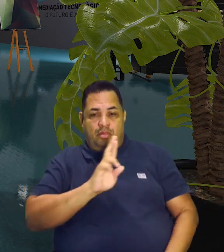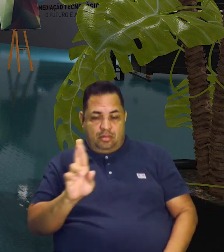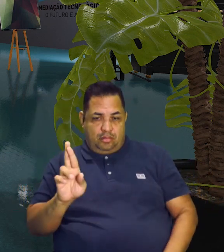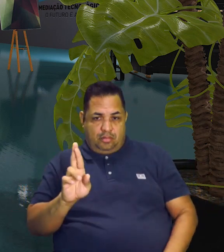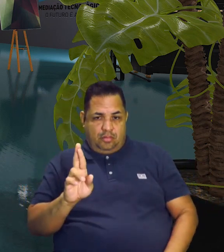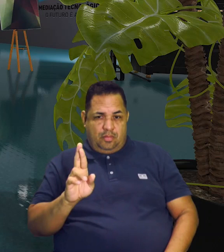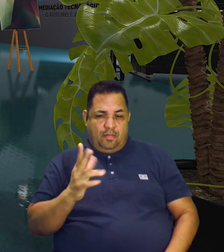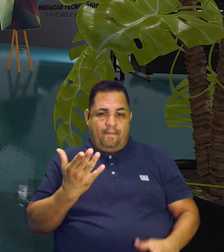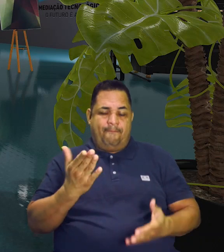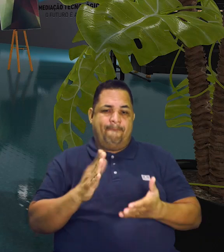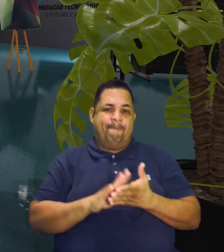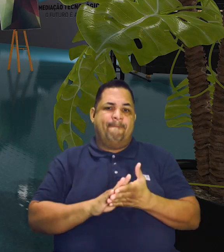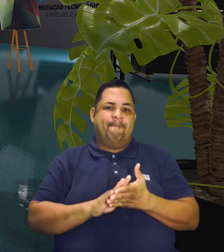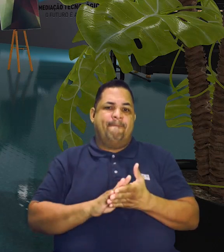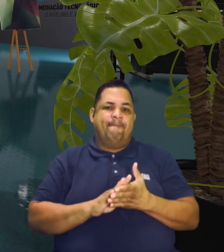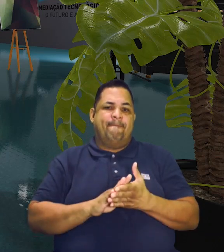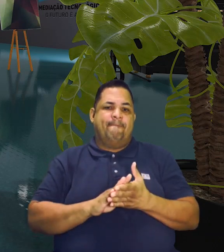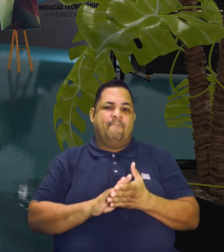religiosas,